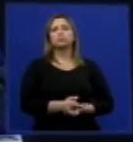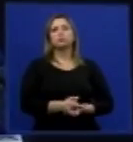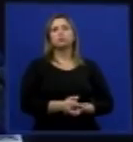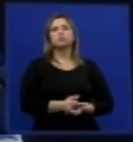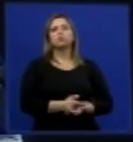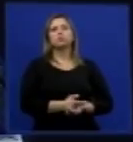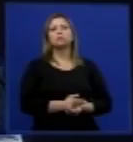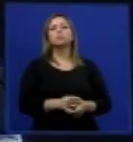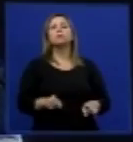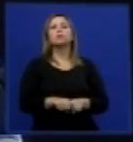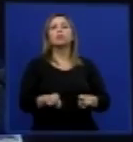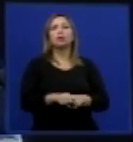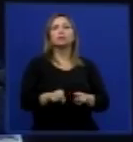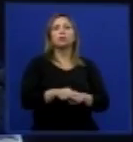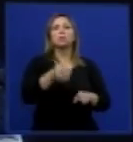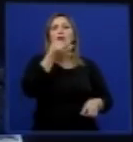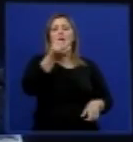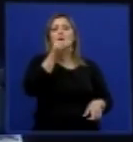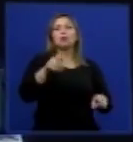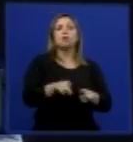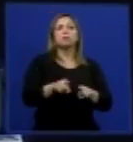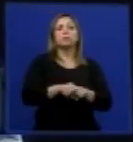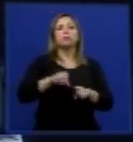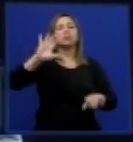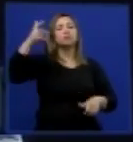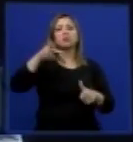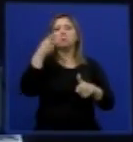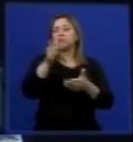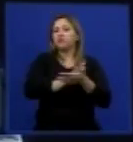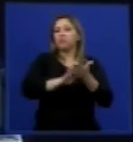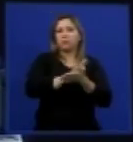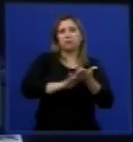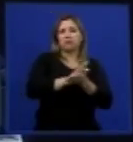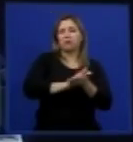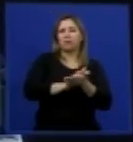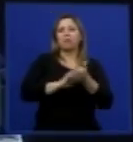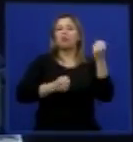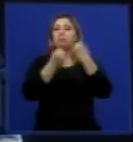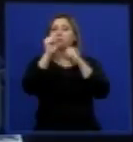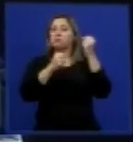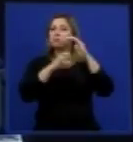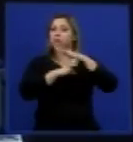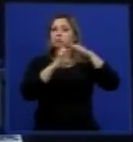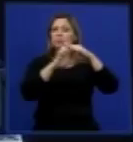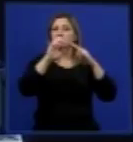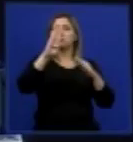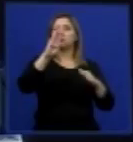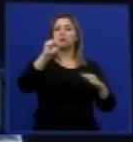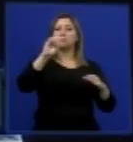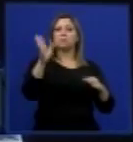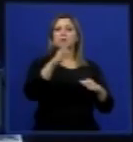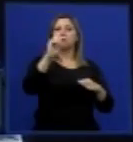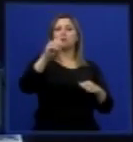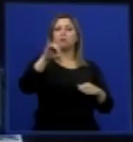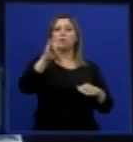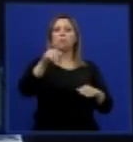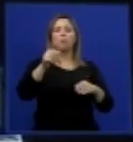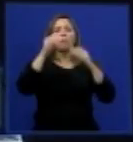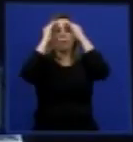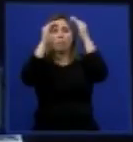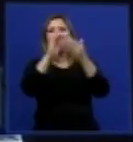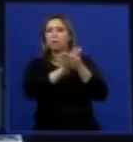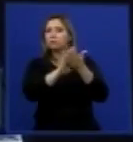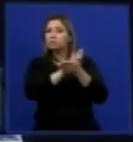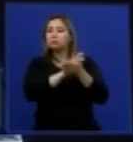tal decisão confirma portanto que nenhum momento bsic e deixou de cumprir com o disposto na resolução CONAMA 25899